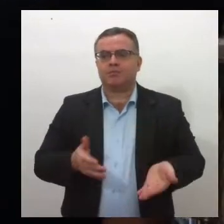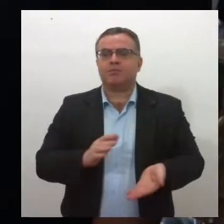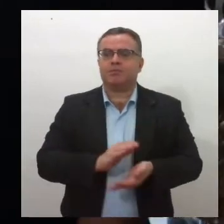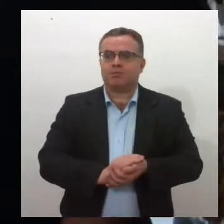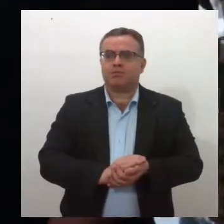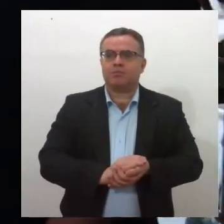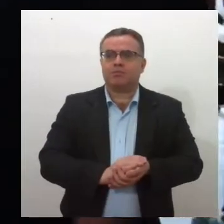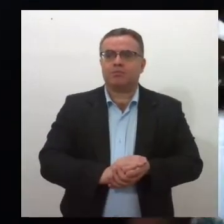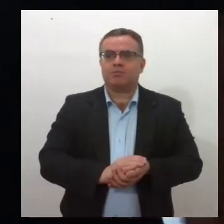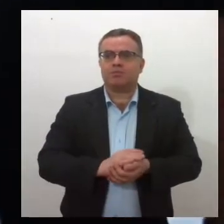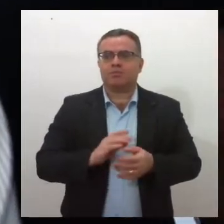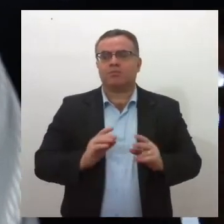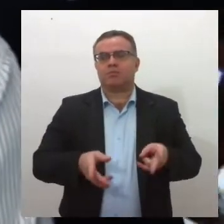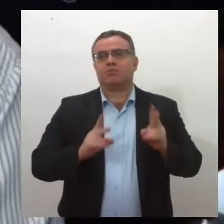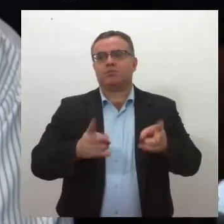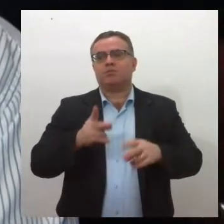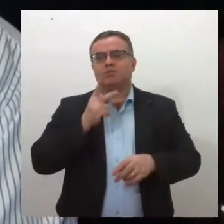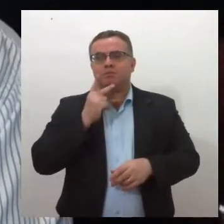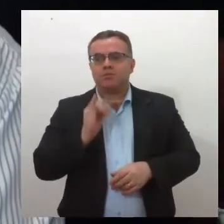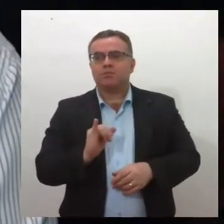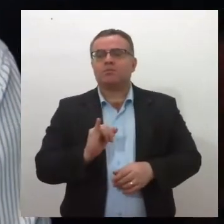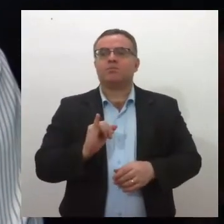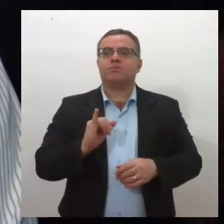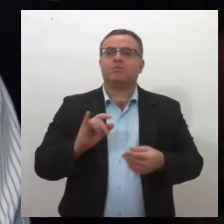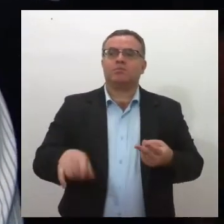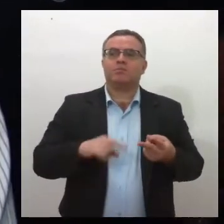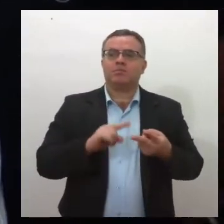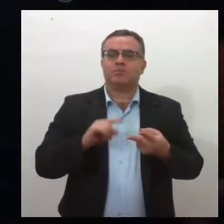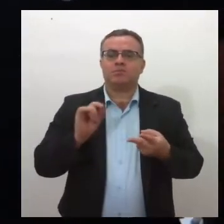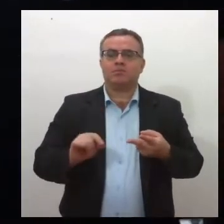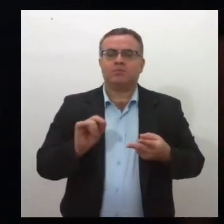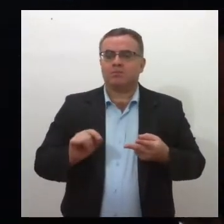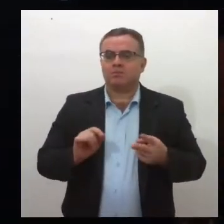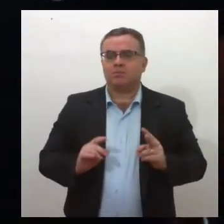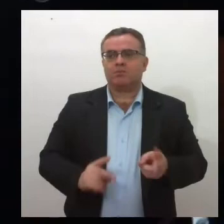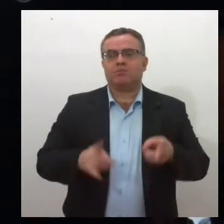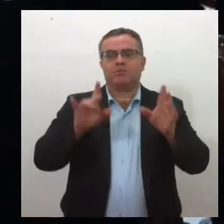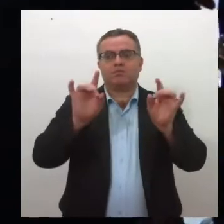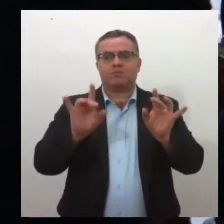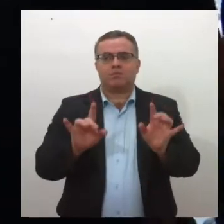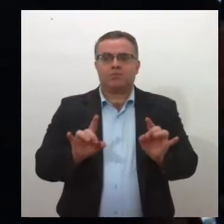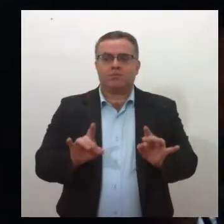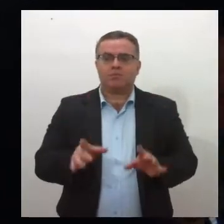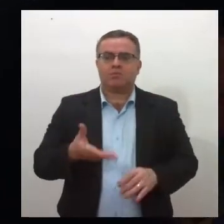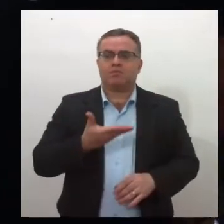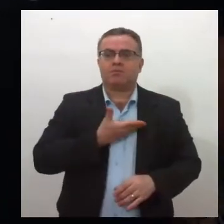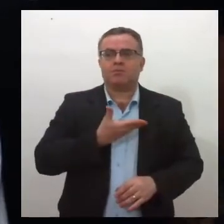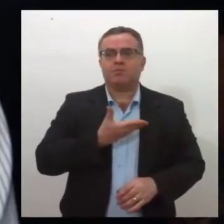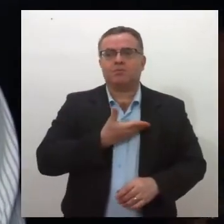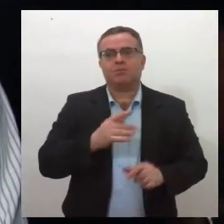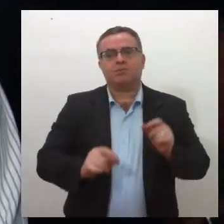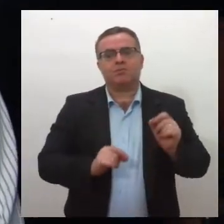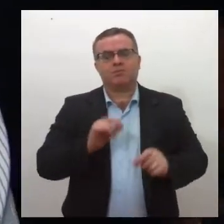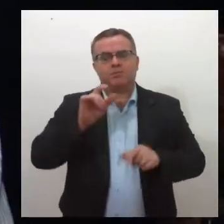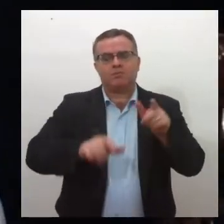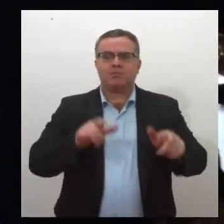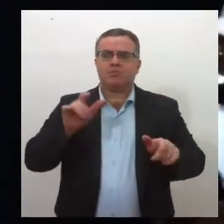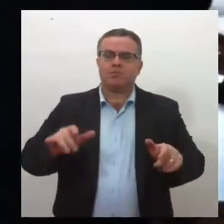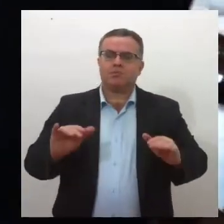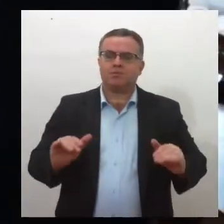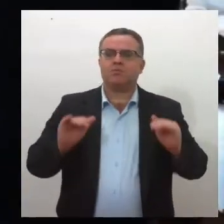de um grande pai, né? Um excelente colega, um homem, acima de